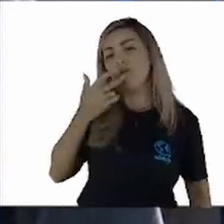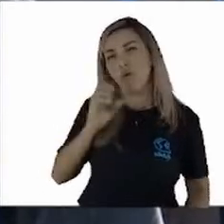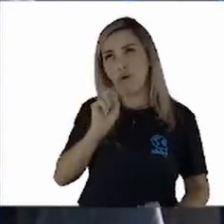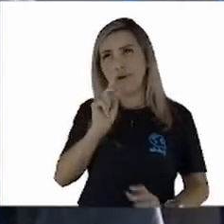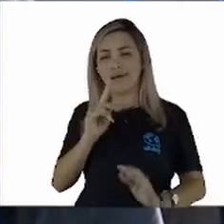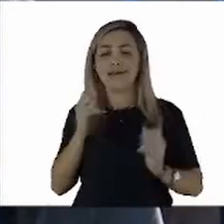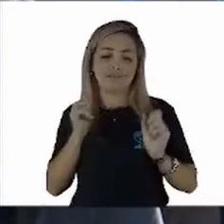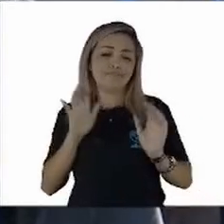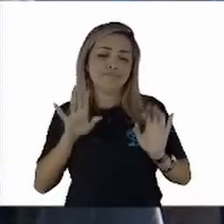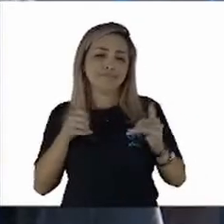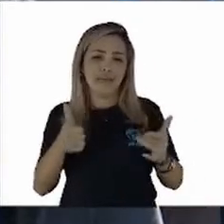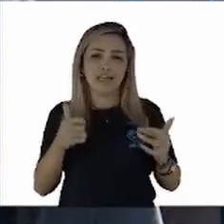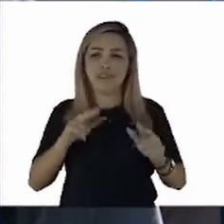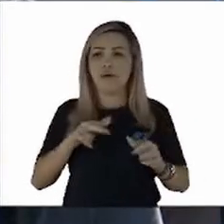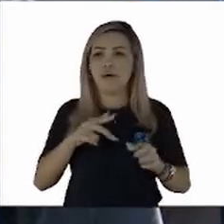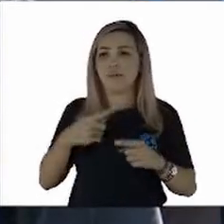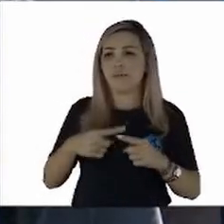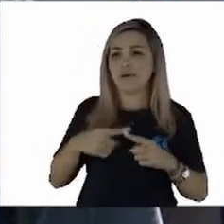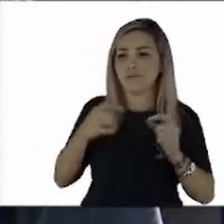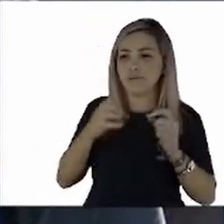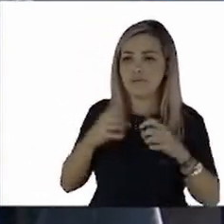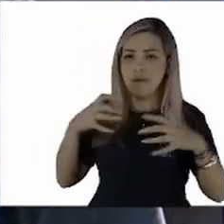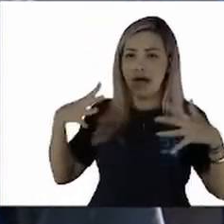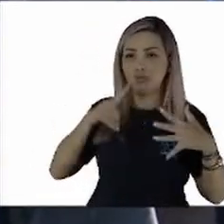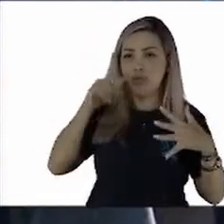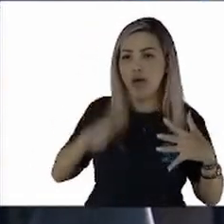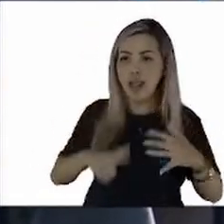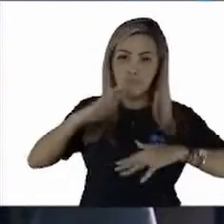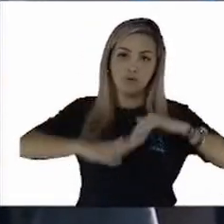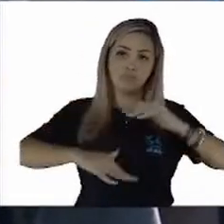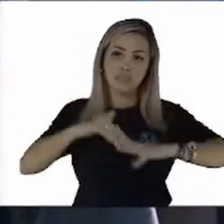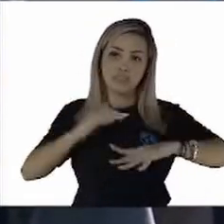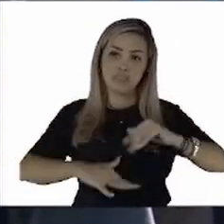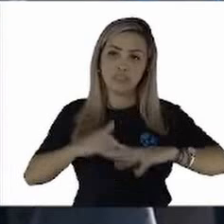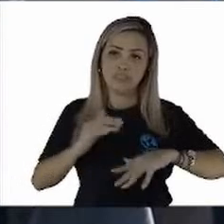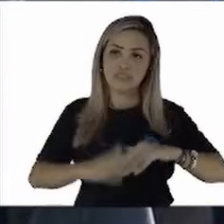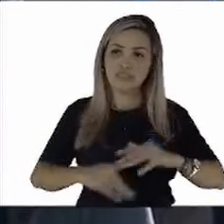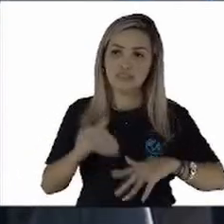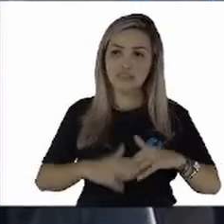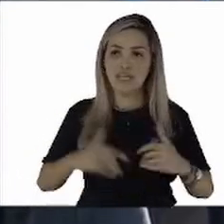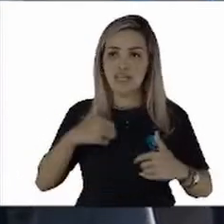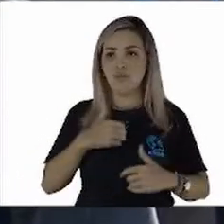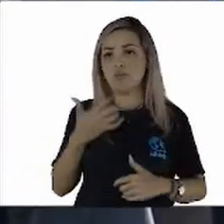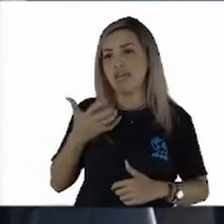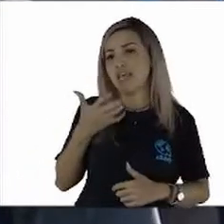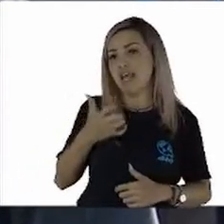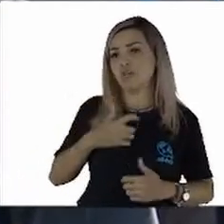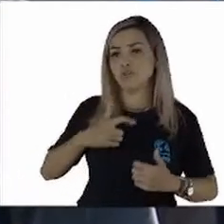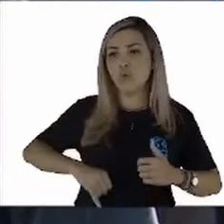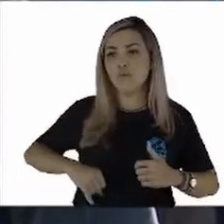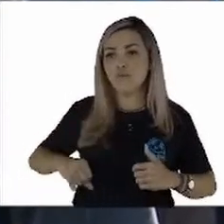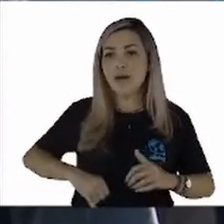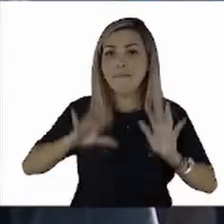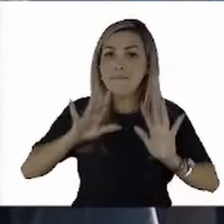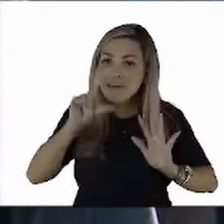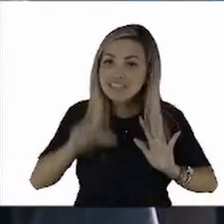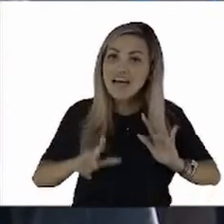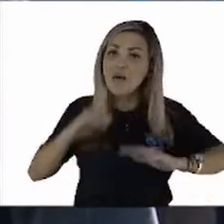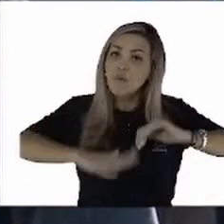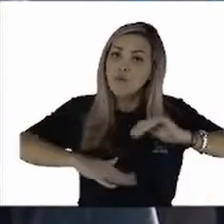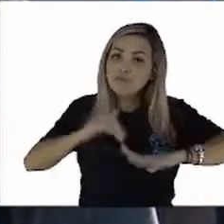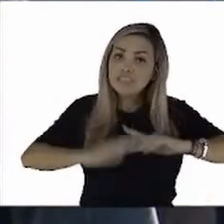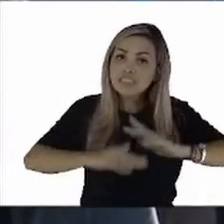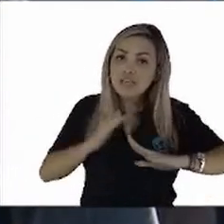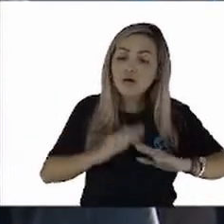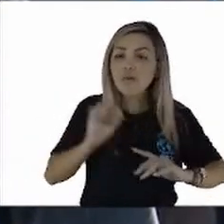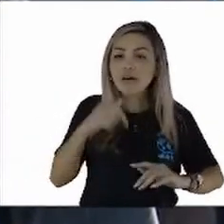não era que mágico em si era uma profissão que eu ia passar algum sufoco, mas é que era uma profissão